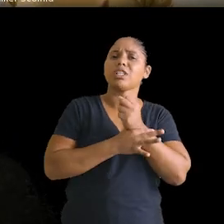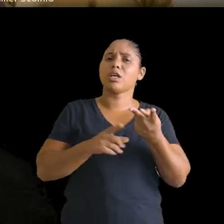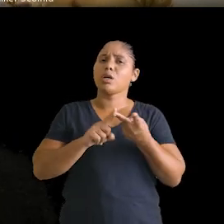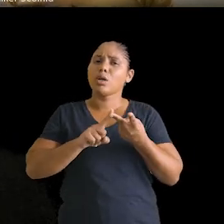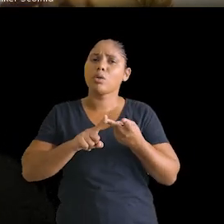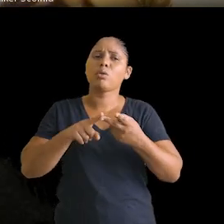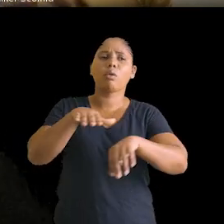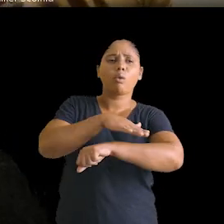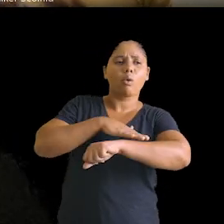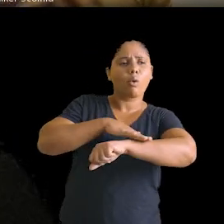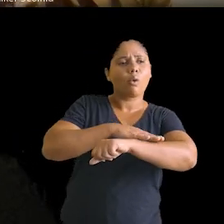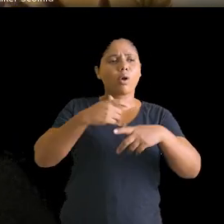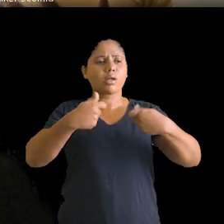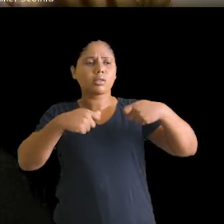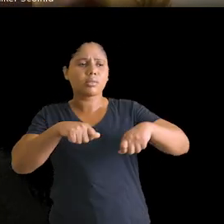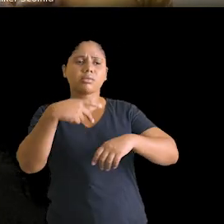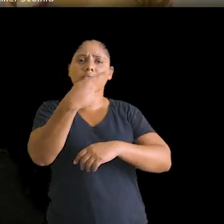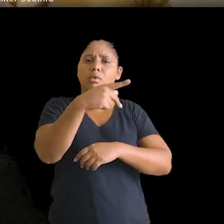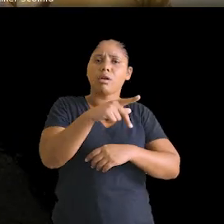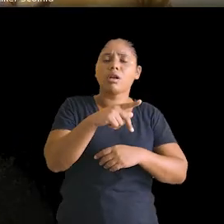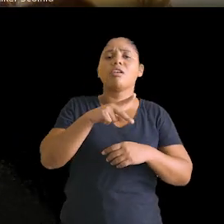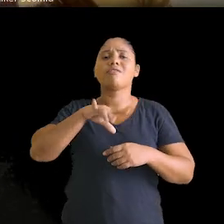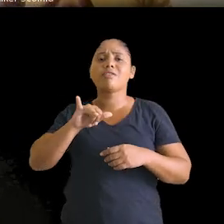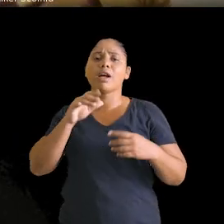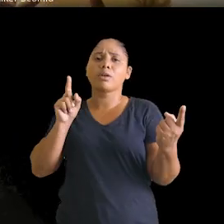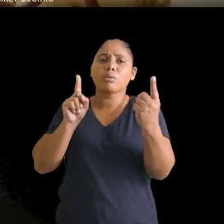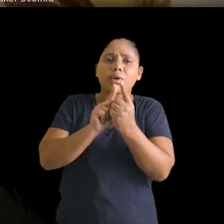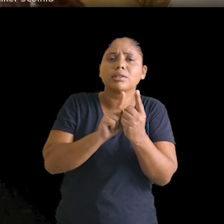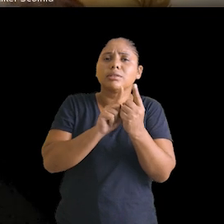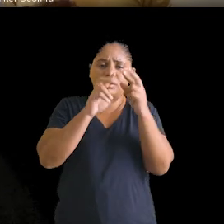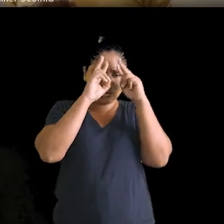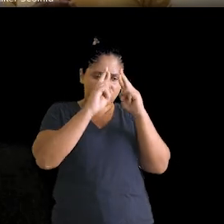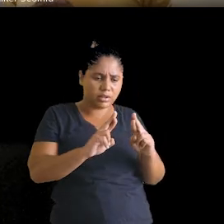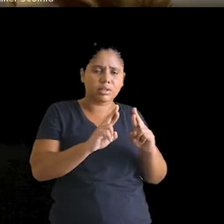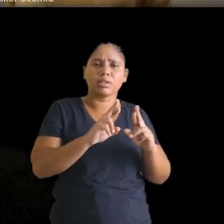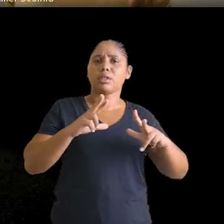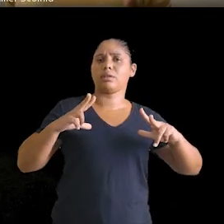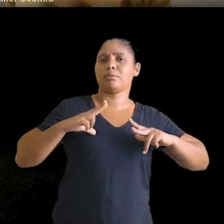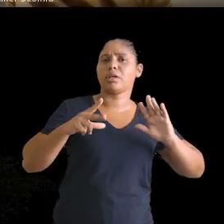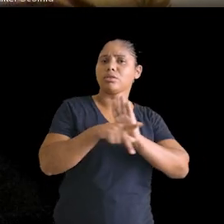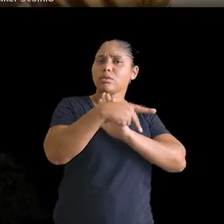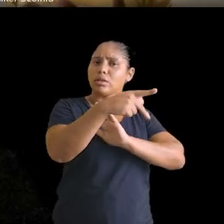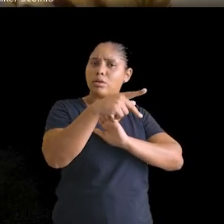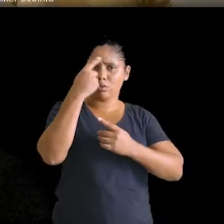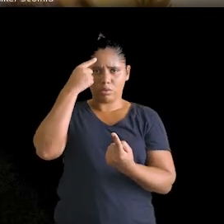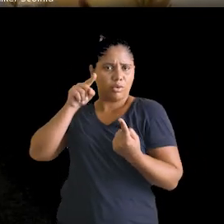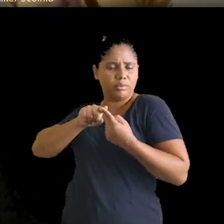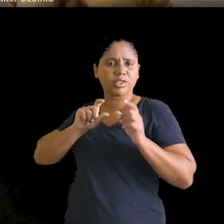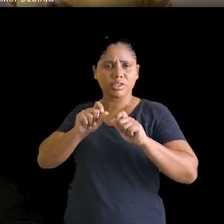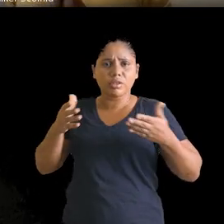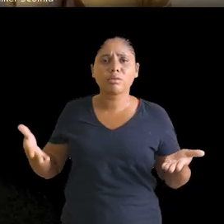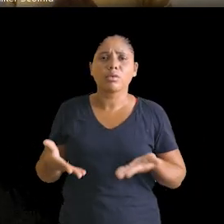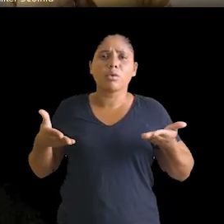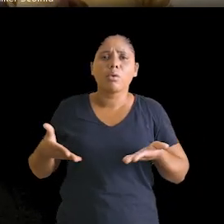necessidades dos homens trans, garantindo um atendimento respeitoso e individualizado. O objetivo é promover um cuidado de saúde que